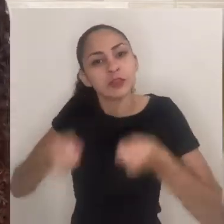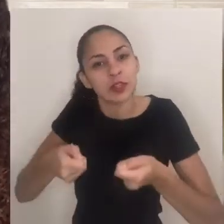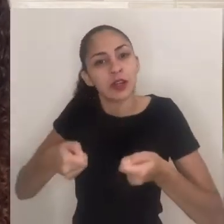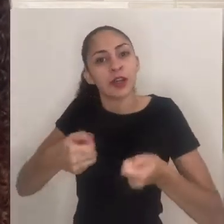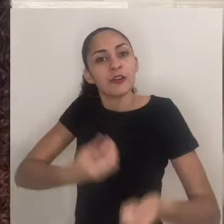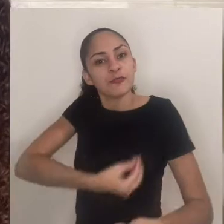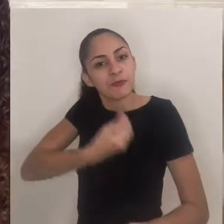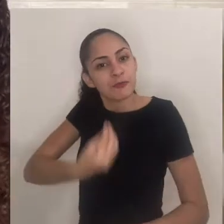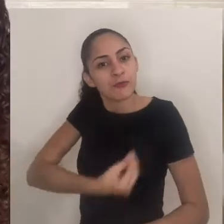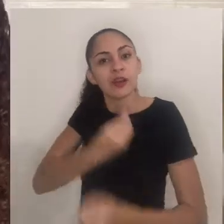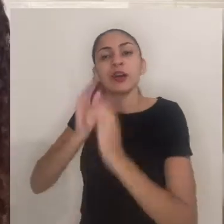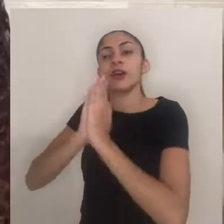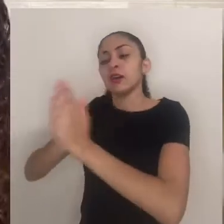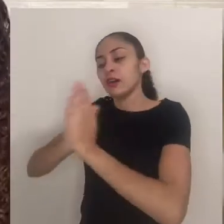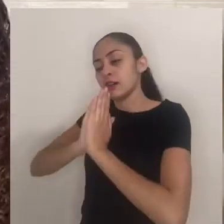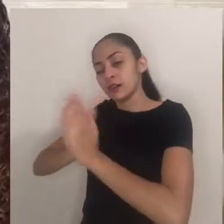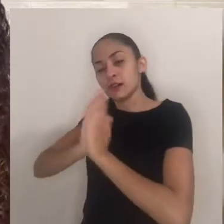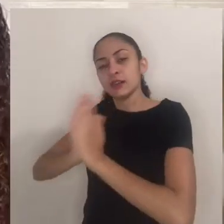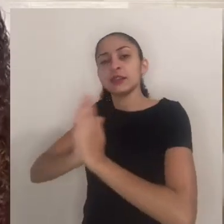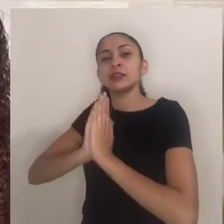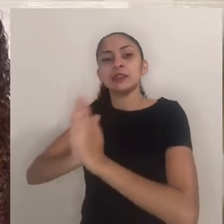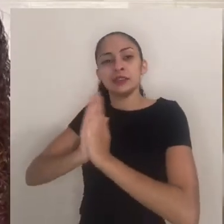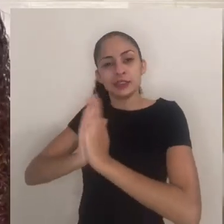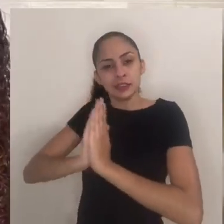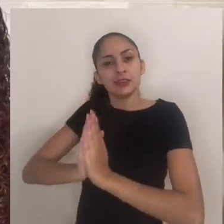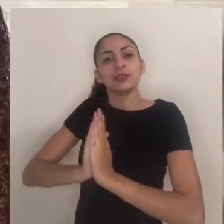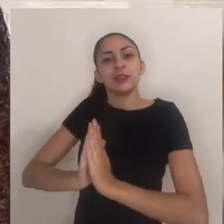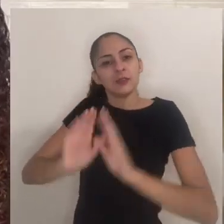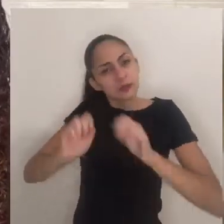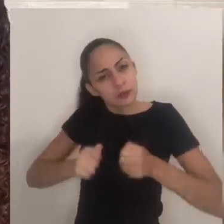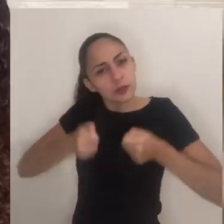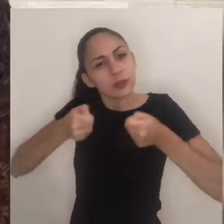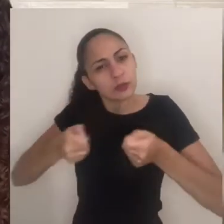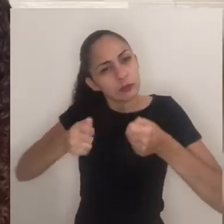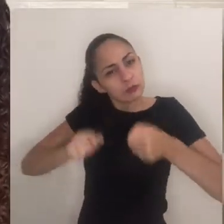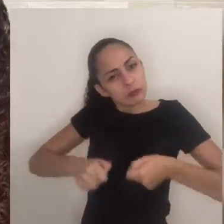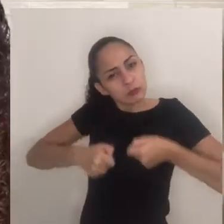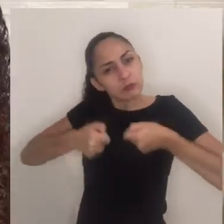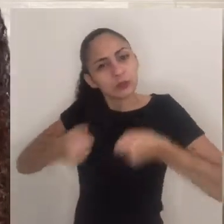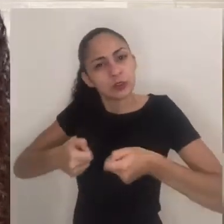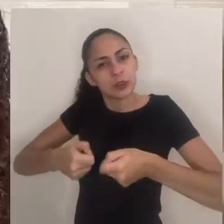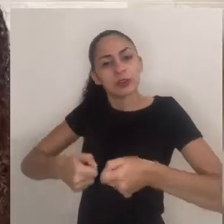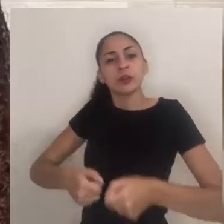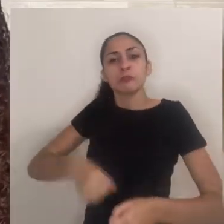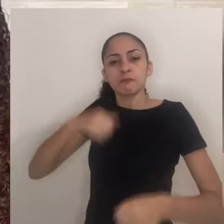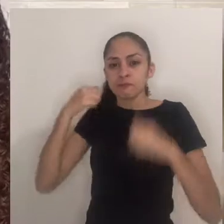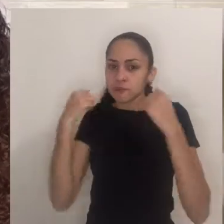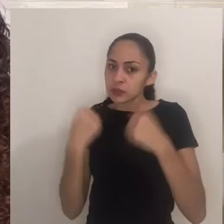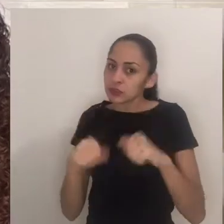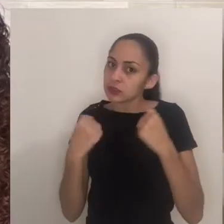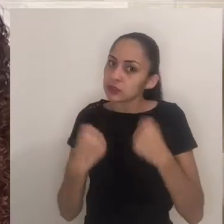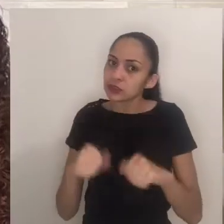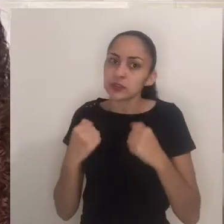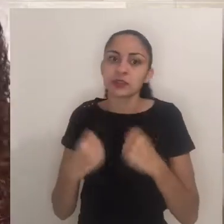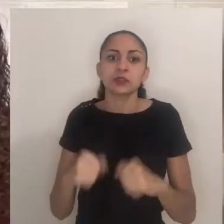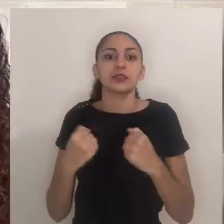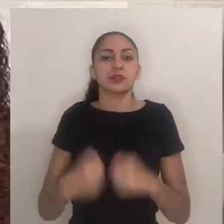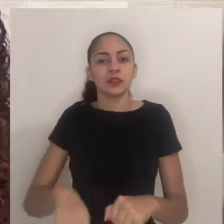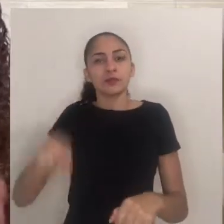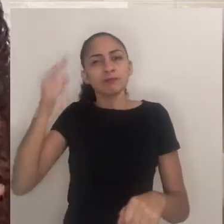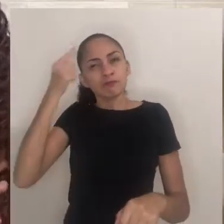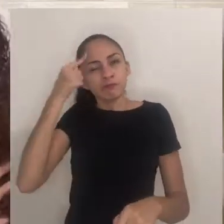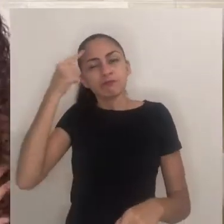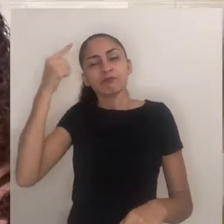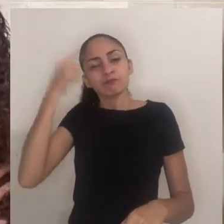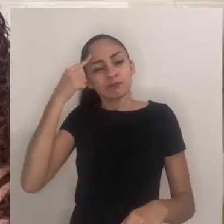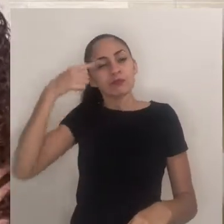Esse é um desafio, a vida de oração é um desafio para nós, e eu preciso